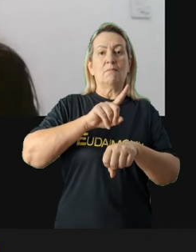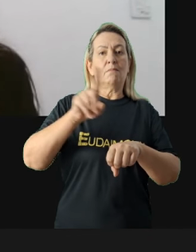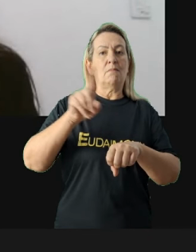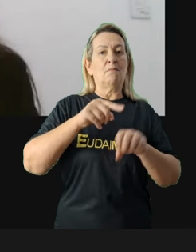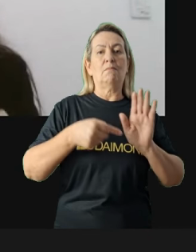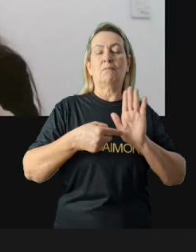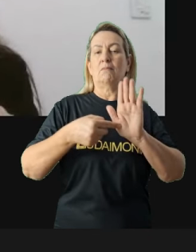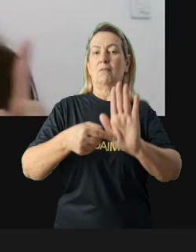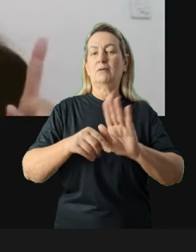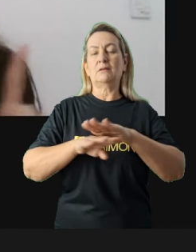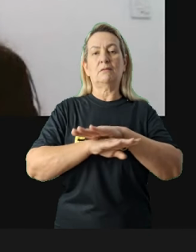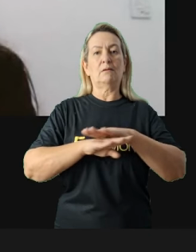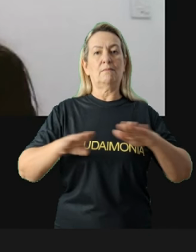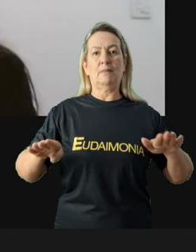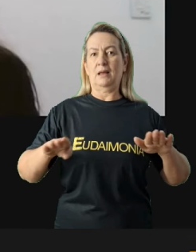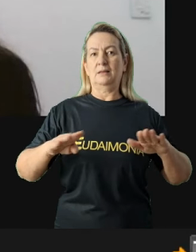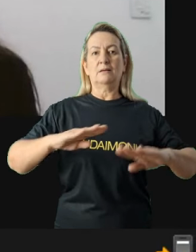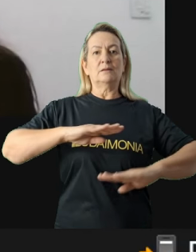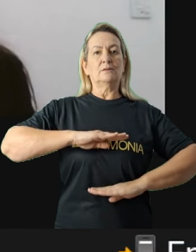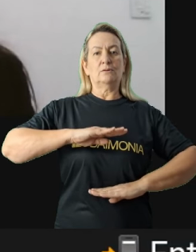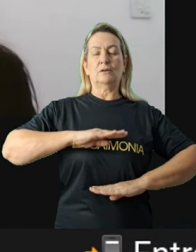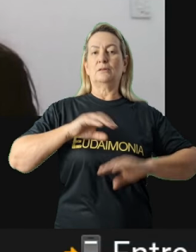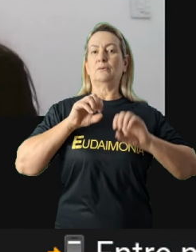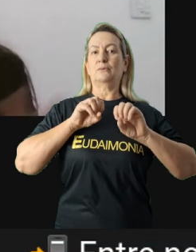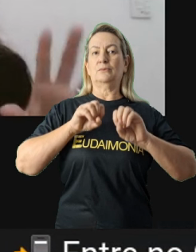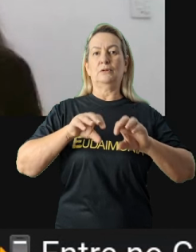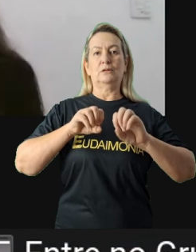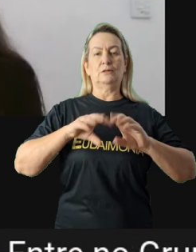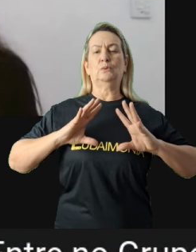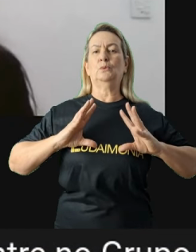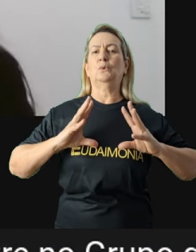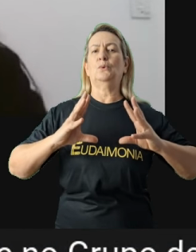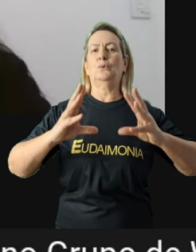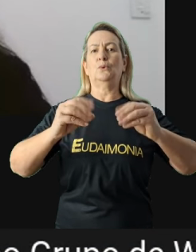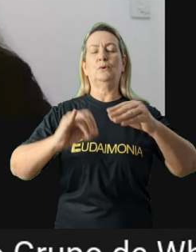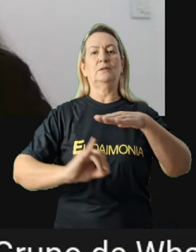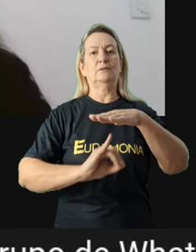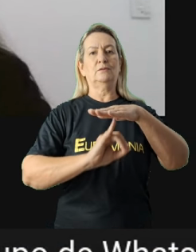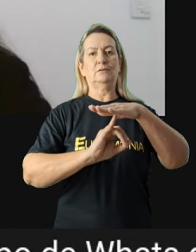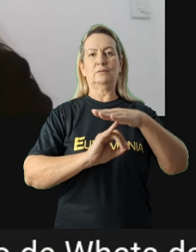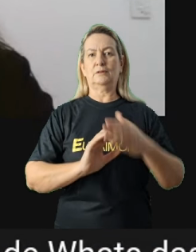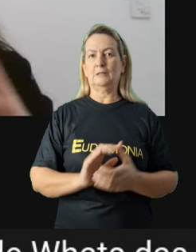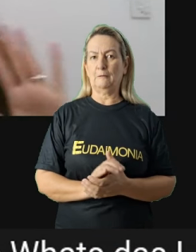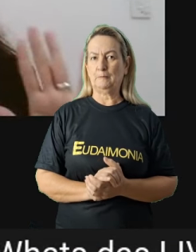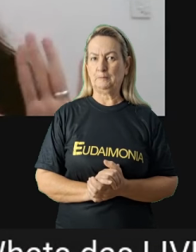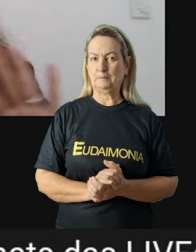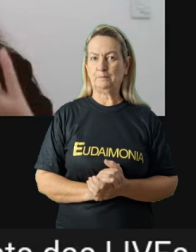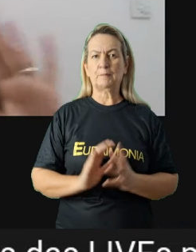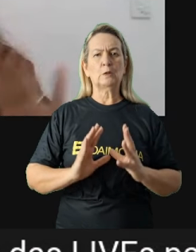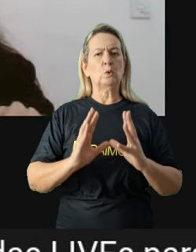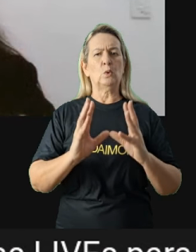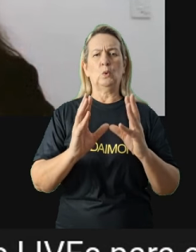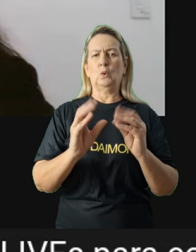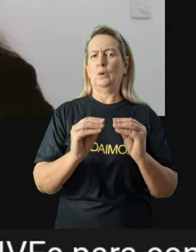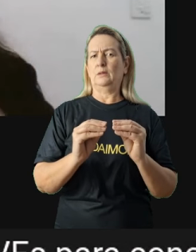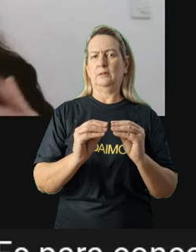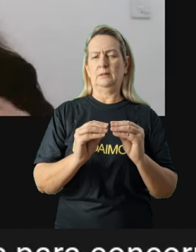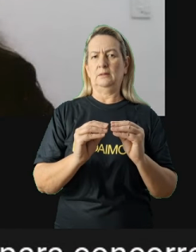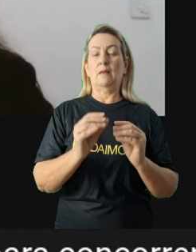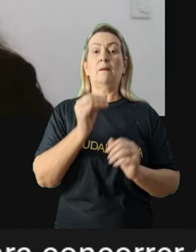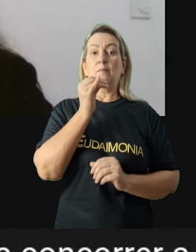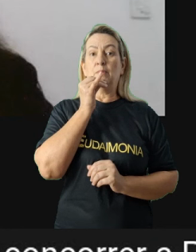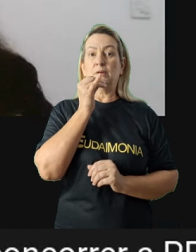exato momento, não reflete mais a nossa condição de ensino nas instituições. Em todos os, vamos